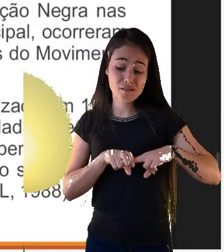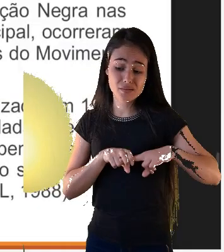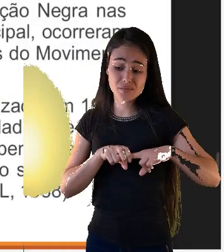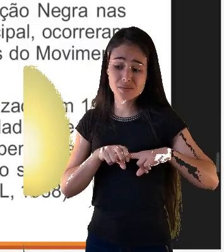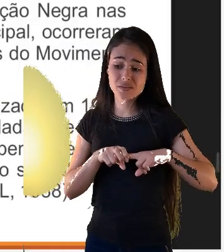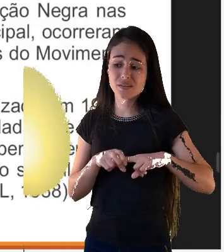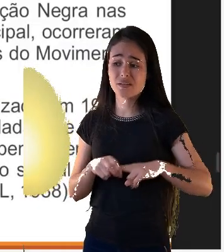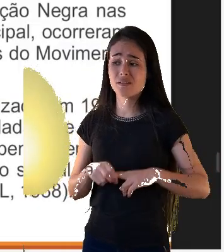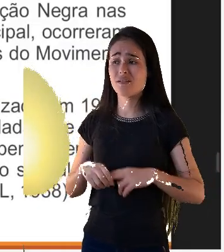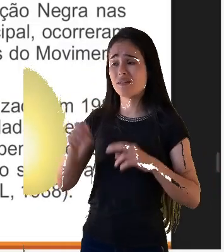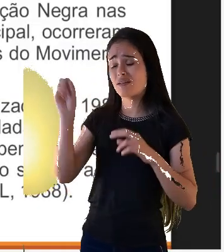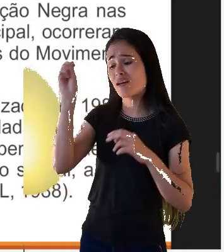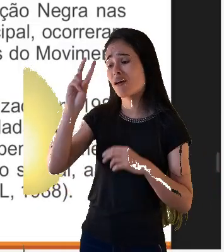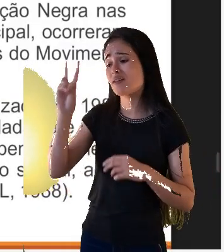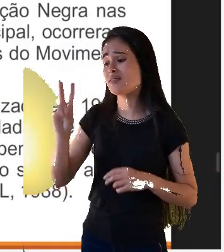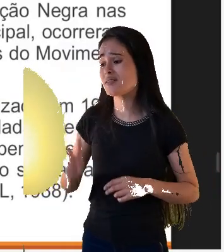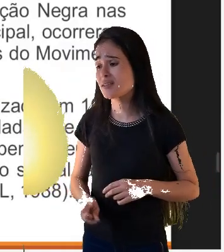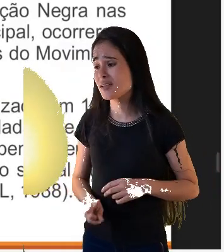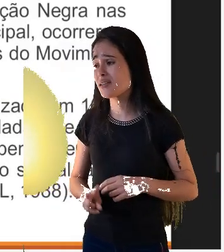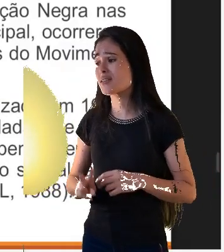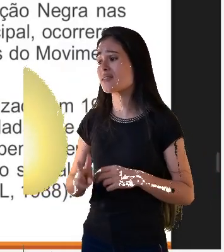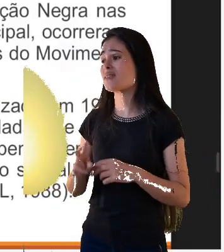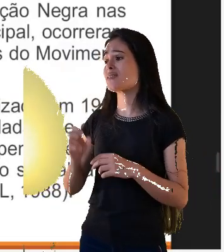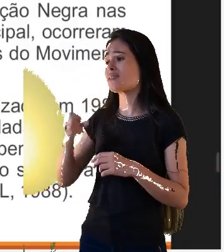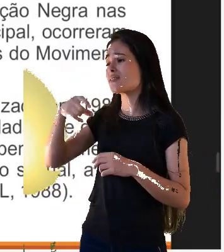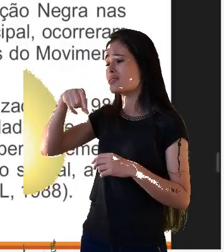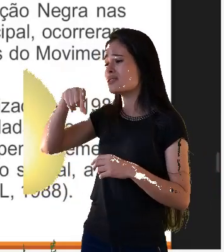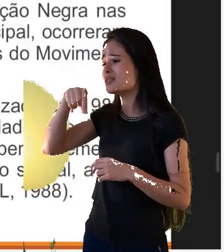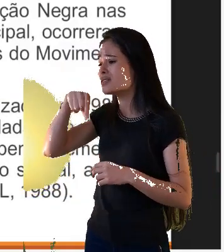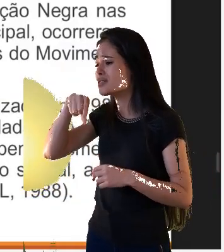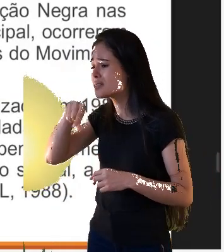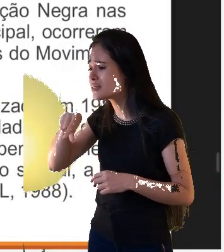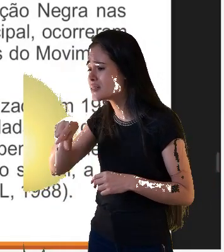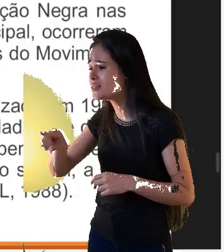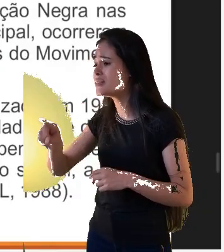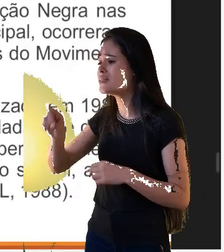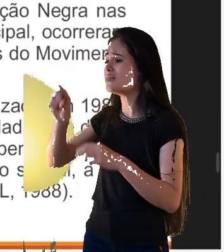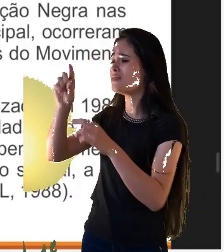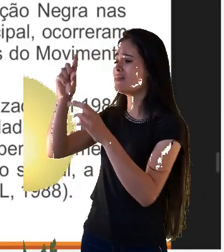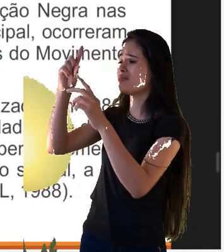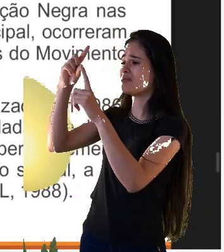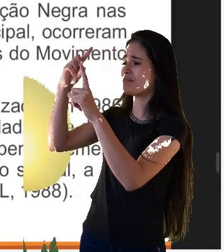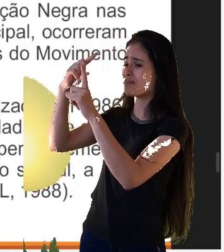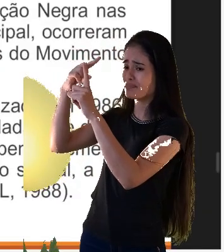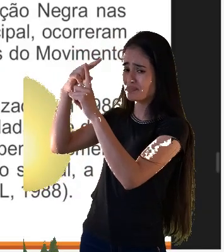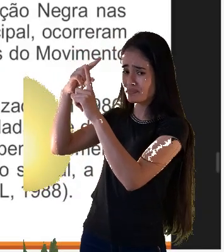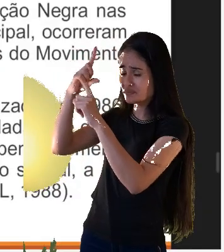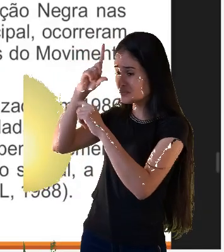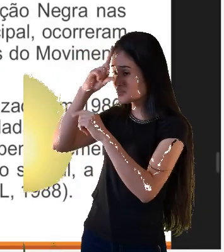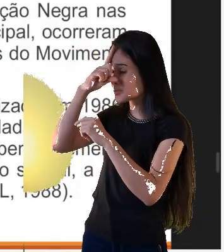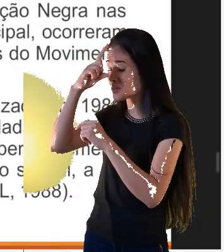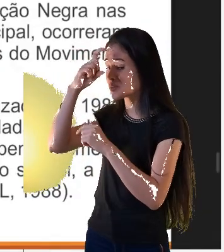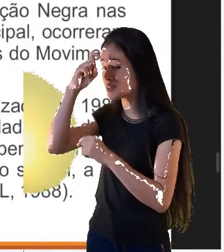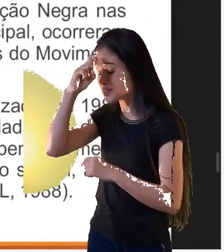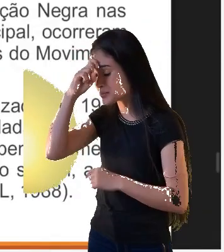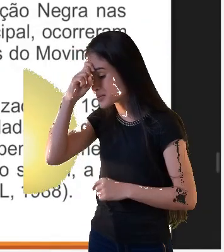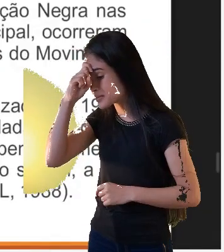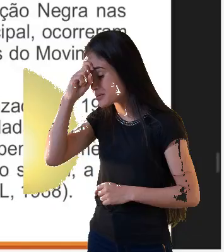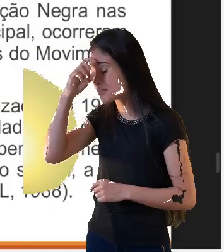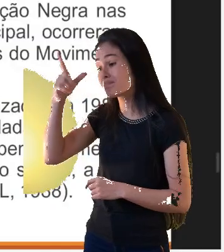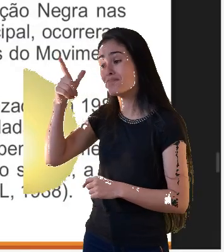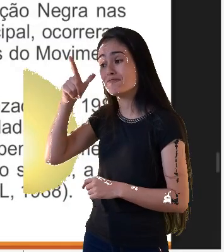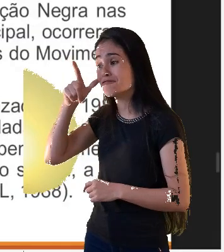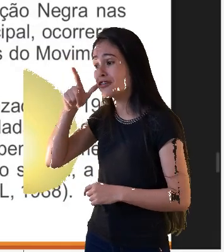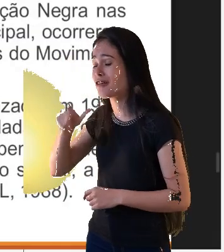saber popular, porque muitas vezes não tem acesso a outro tipo de